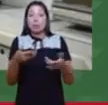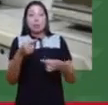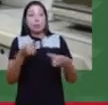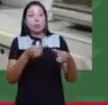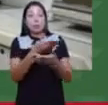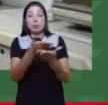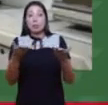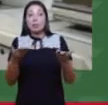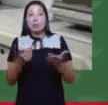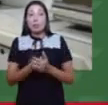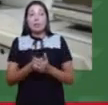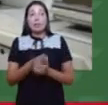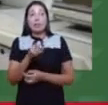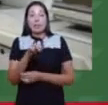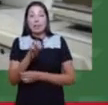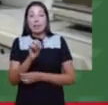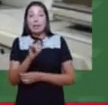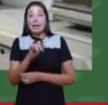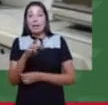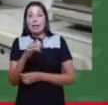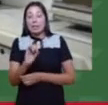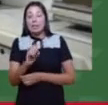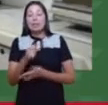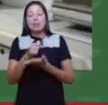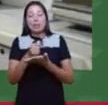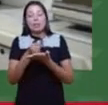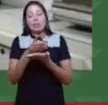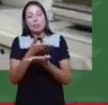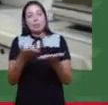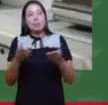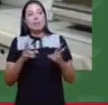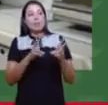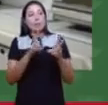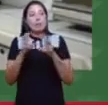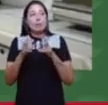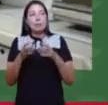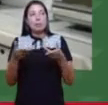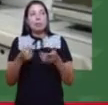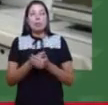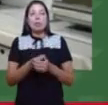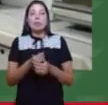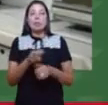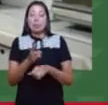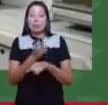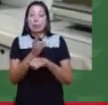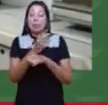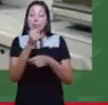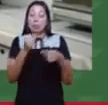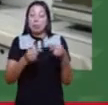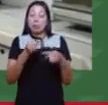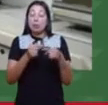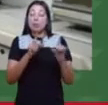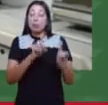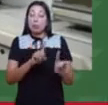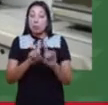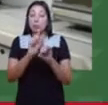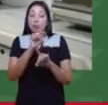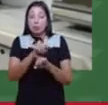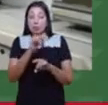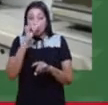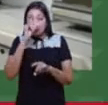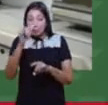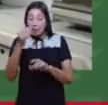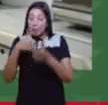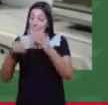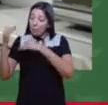debate aí com vocês, com o Odair, com o Arlindo, que tem se dedicado muito ao tema dessa reforma política, e estamos juntos lá para evitar